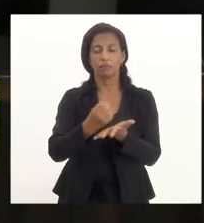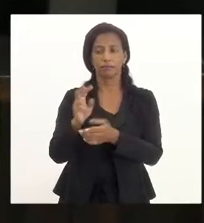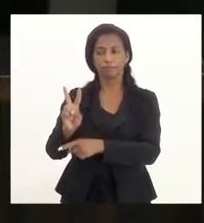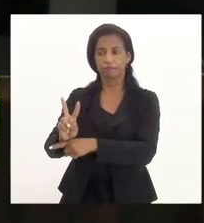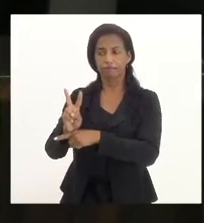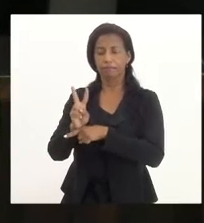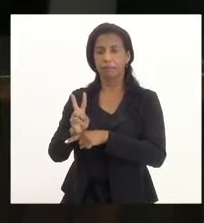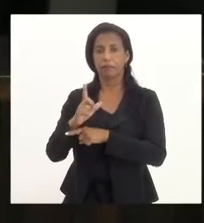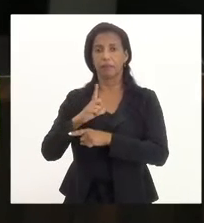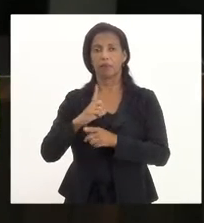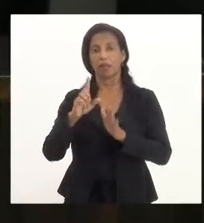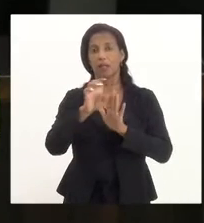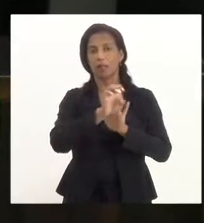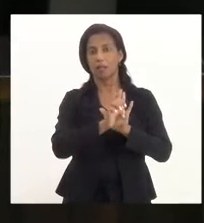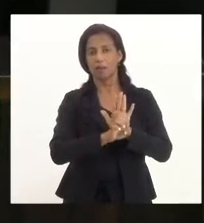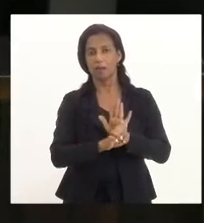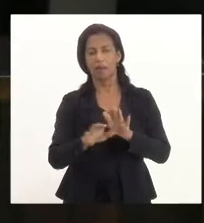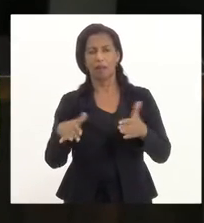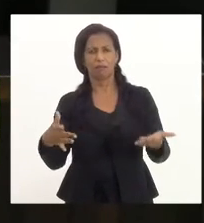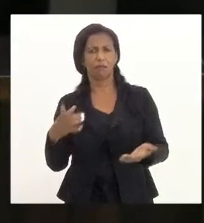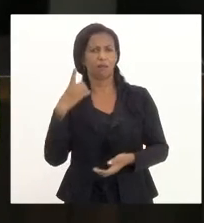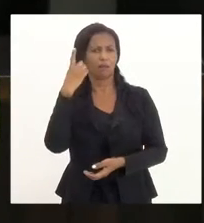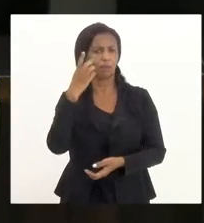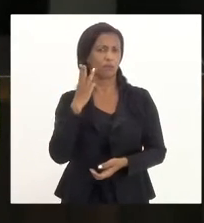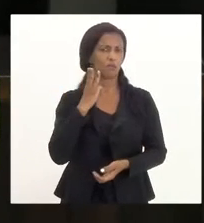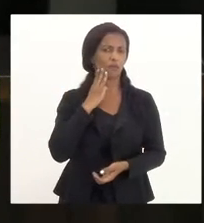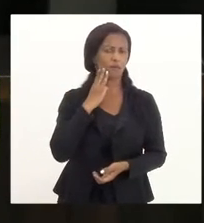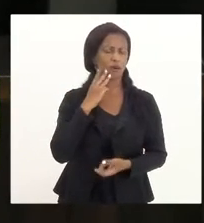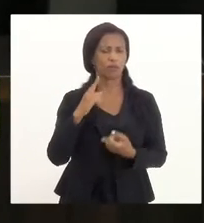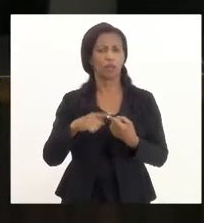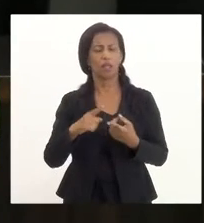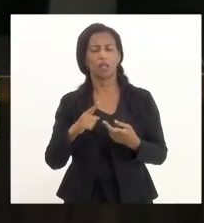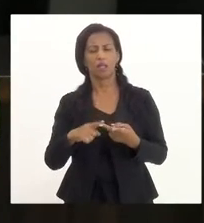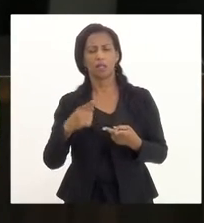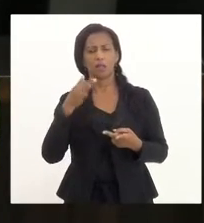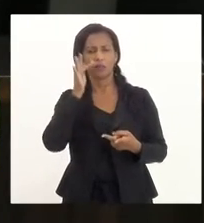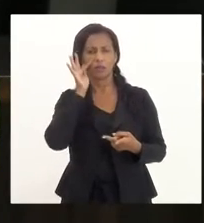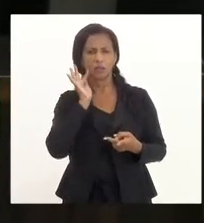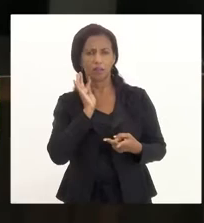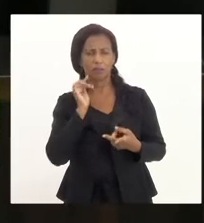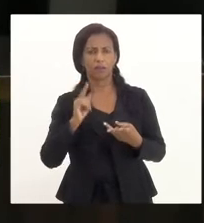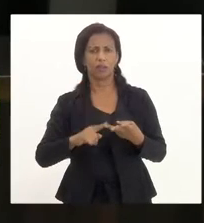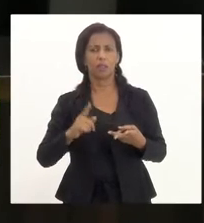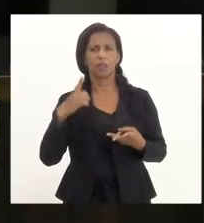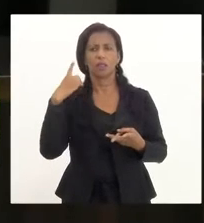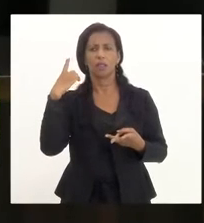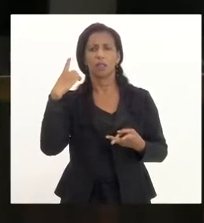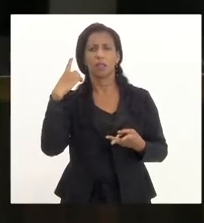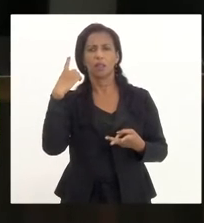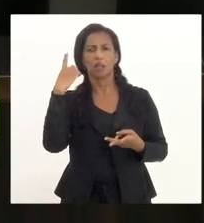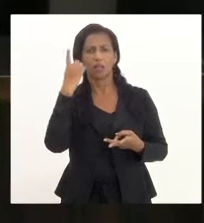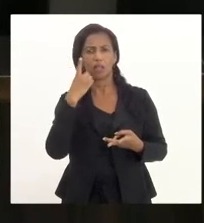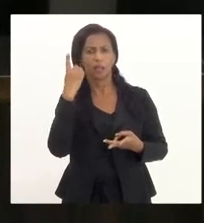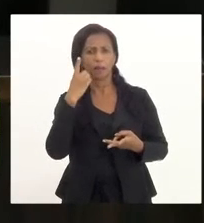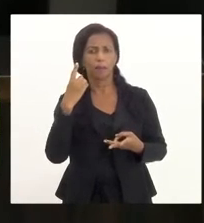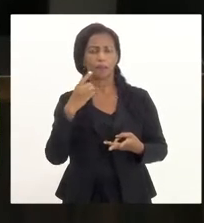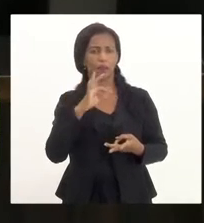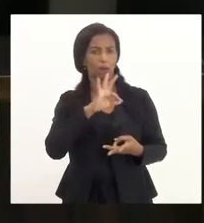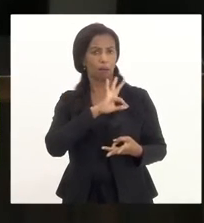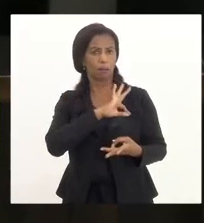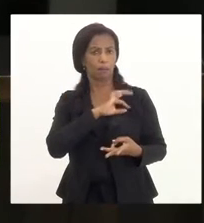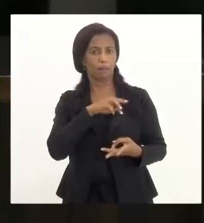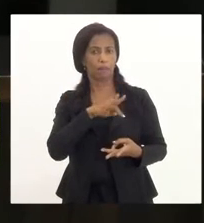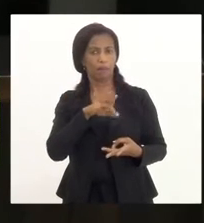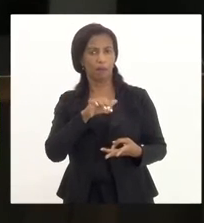tem emenda do deputado waldeck Deputado serafini da deputada Martha Rocha